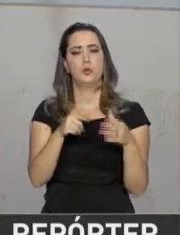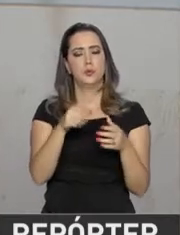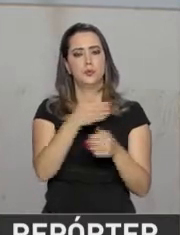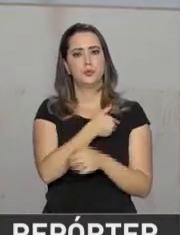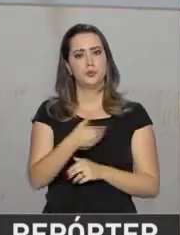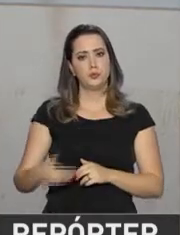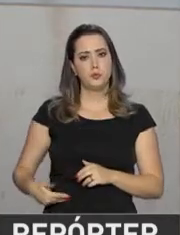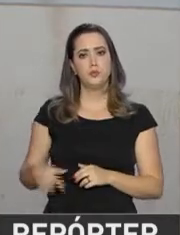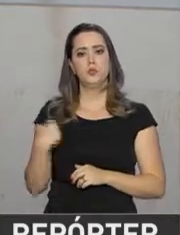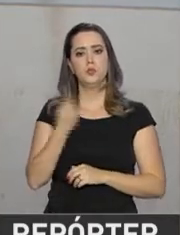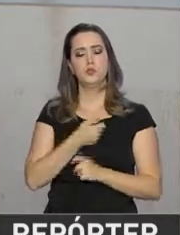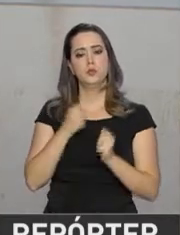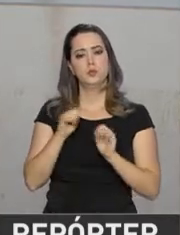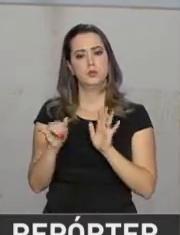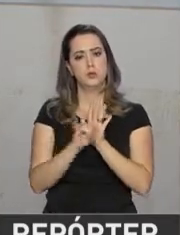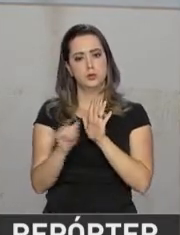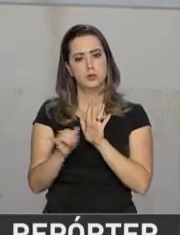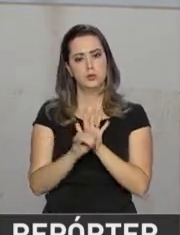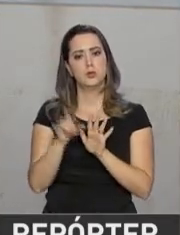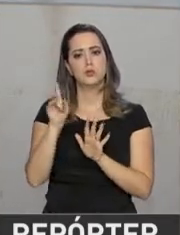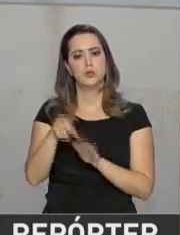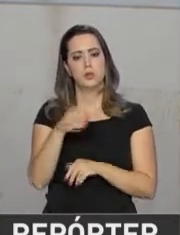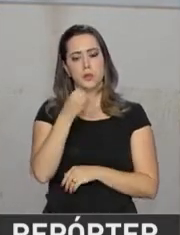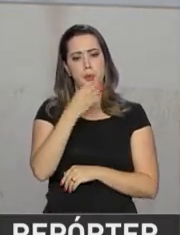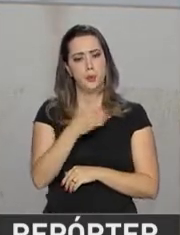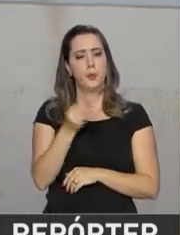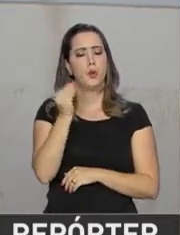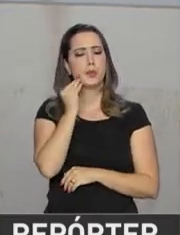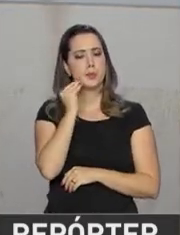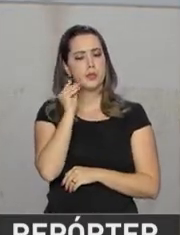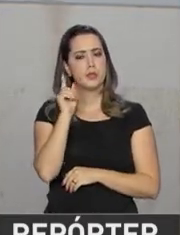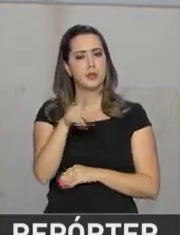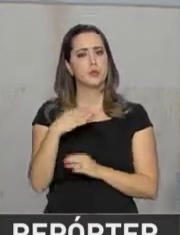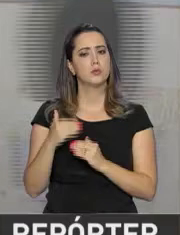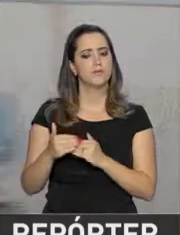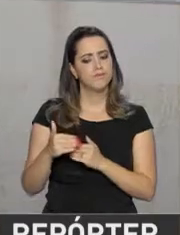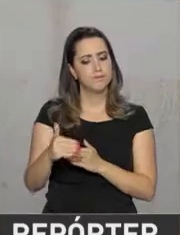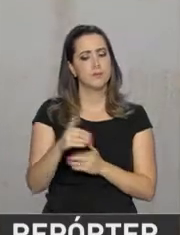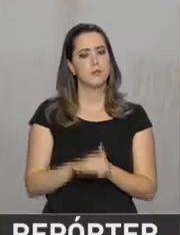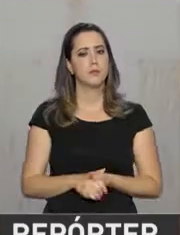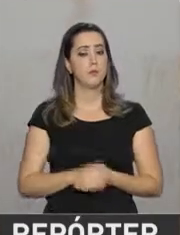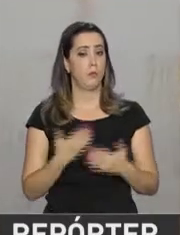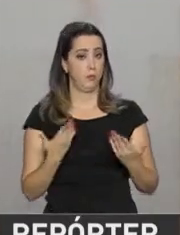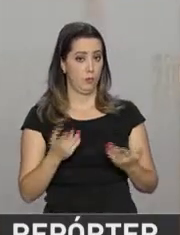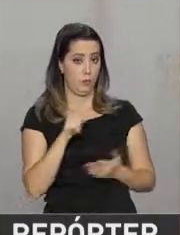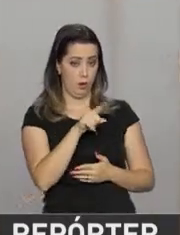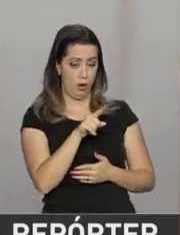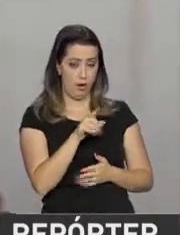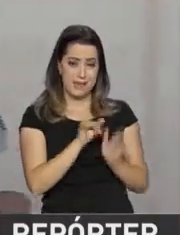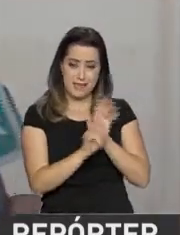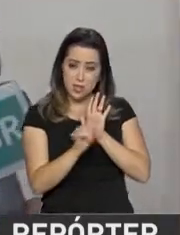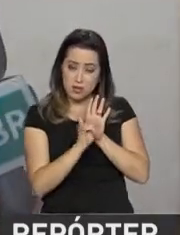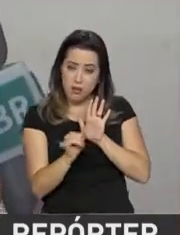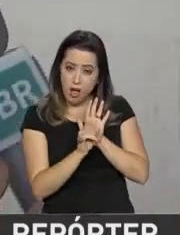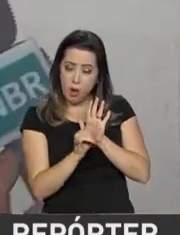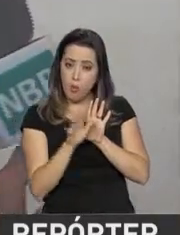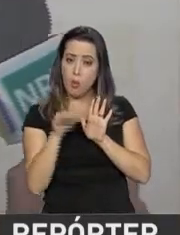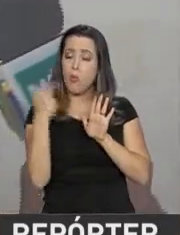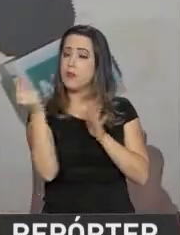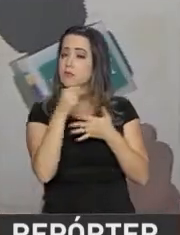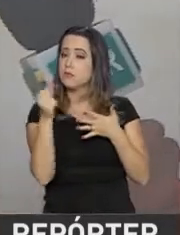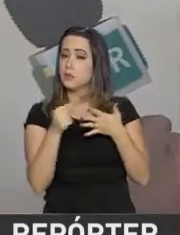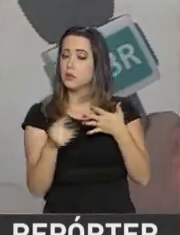que a gente chegasse esse modelo de edital é um bom teste mas acredito que ele já esteja bem adiantado em relação a esse edital quais são os principais pontos